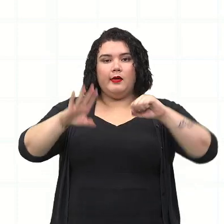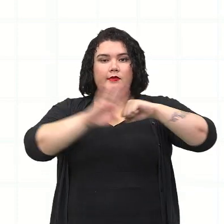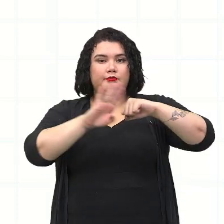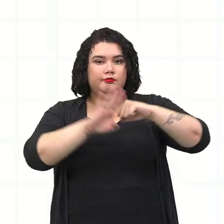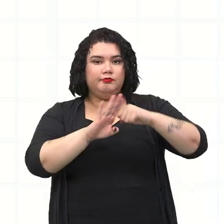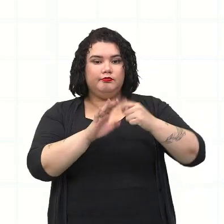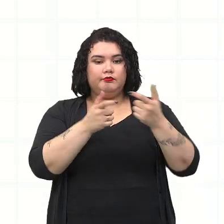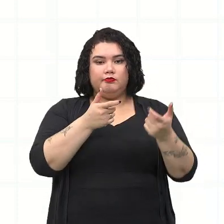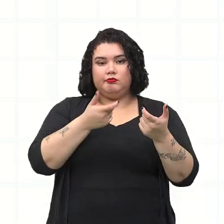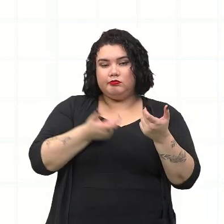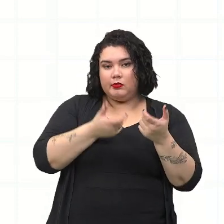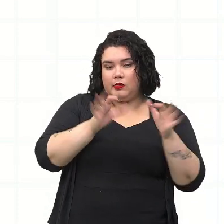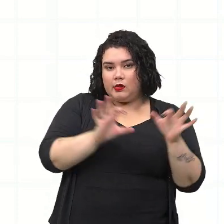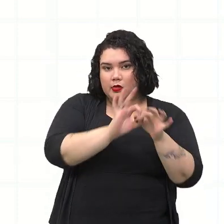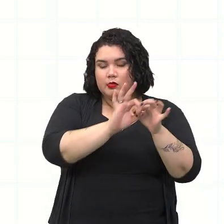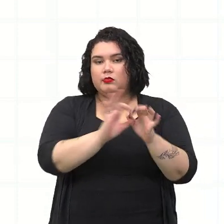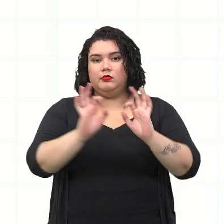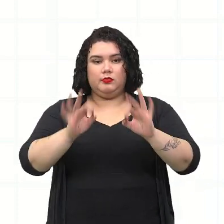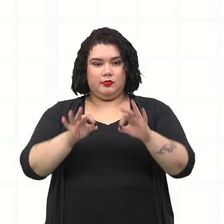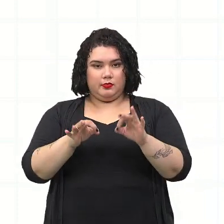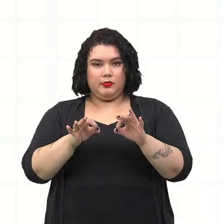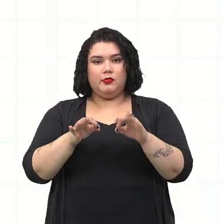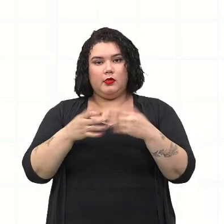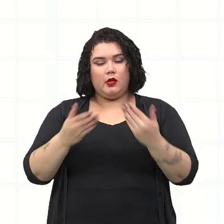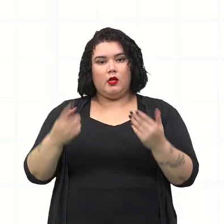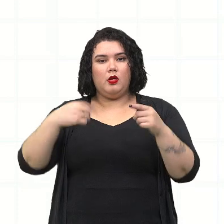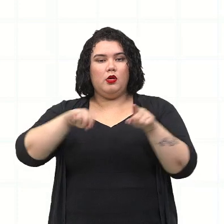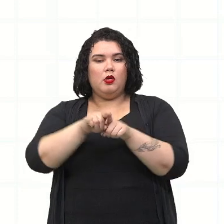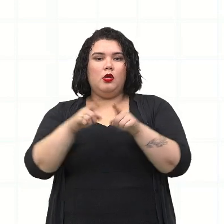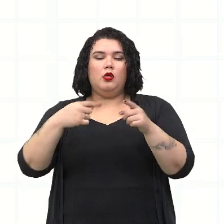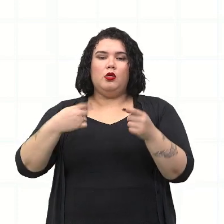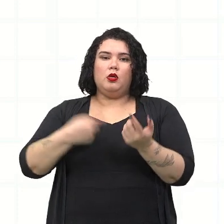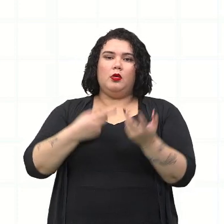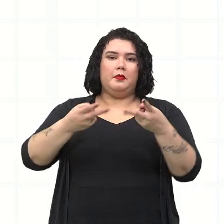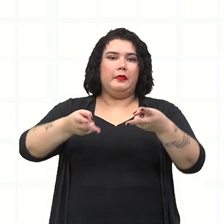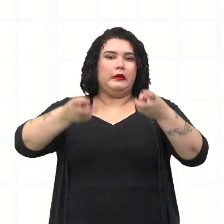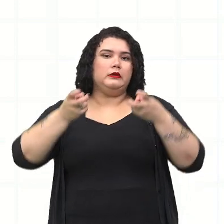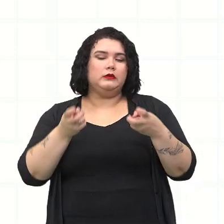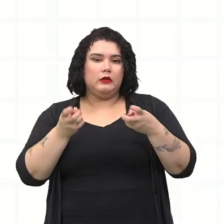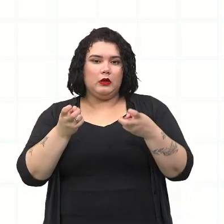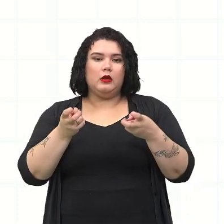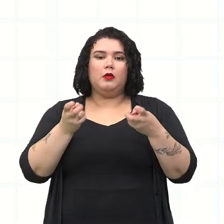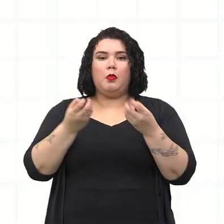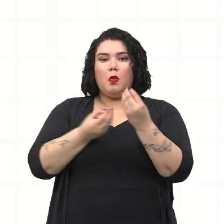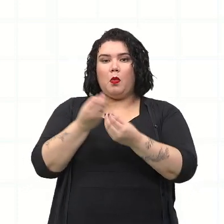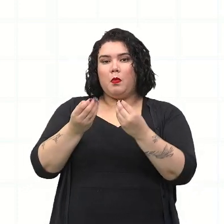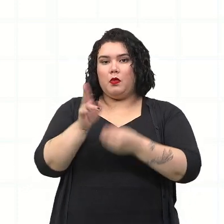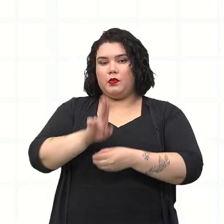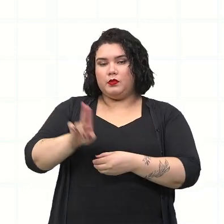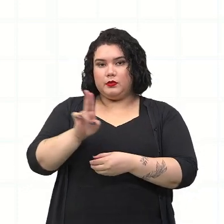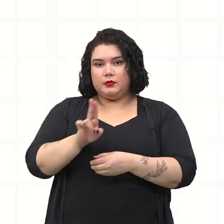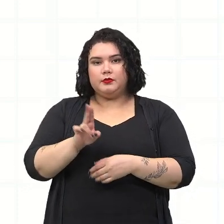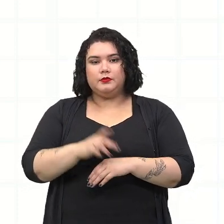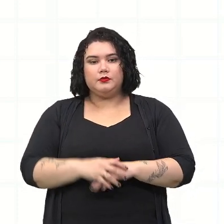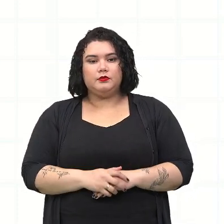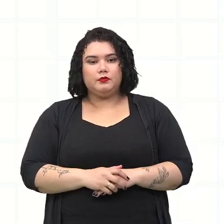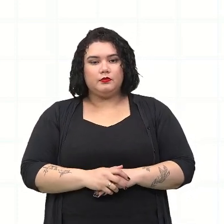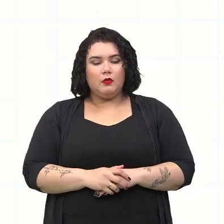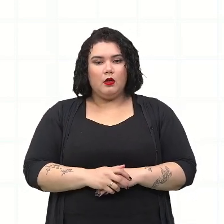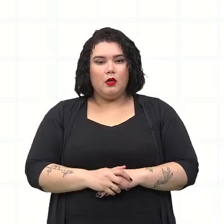ao lado de um artigo também. Quando a gente for ver as contrações dessas preposições, vamos ver como vai funcionar.